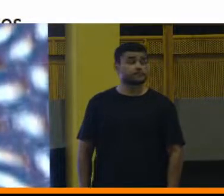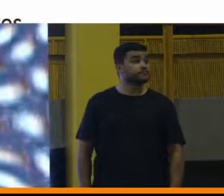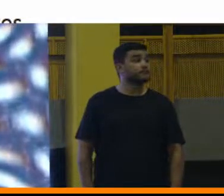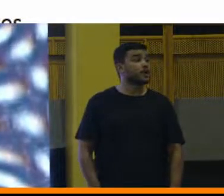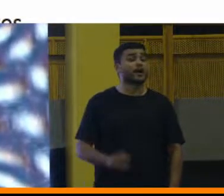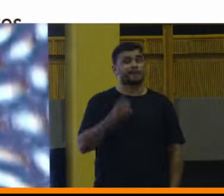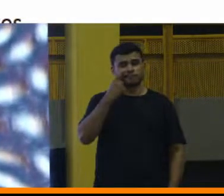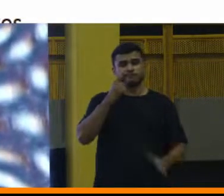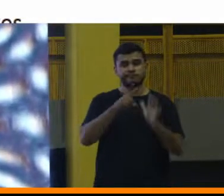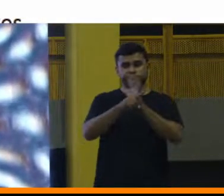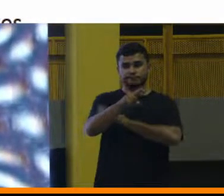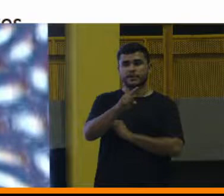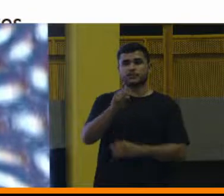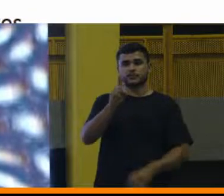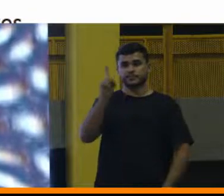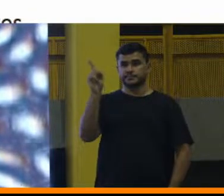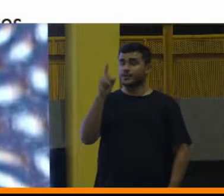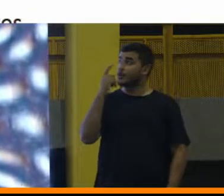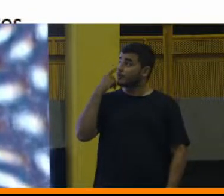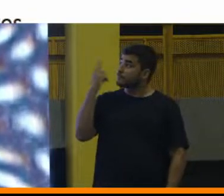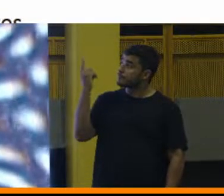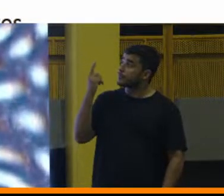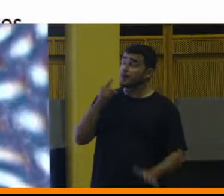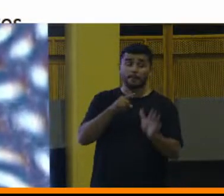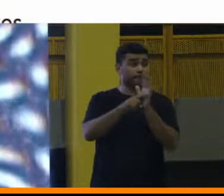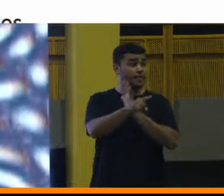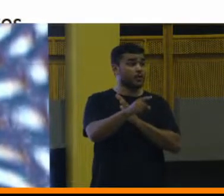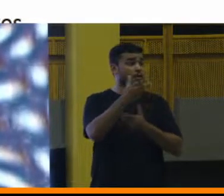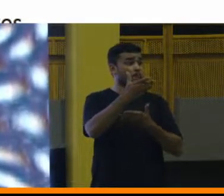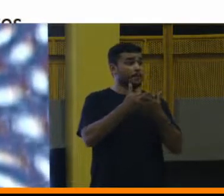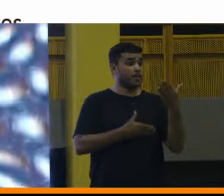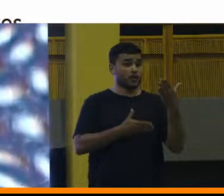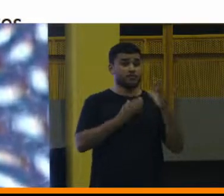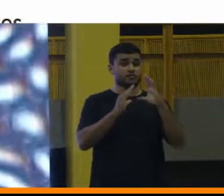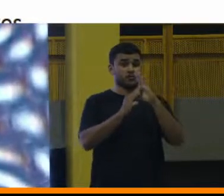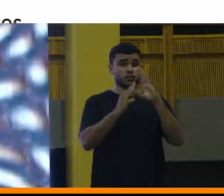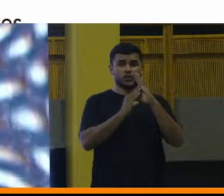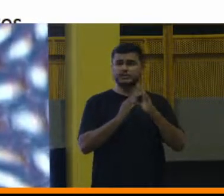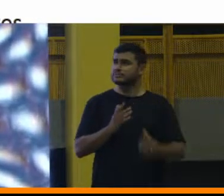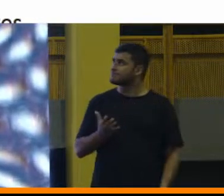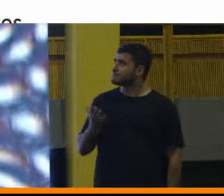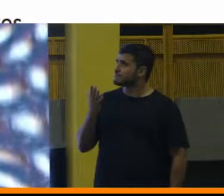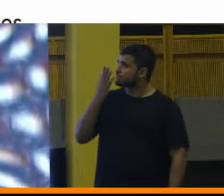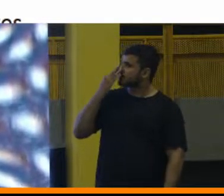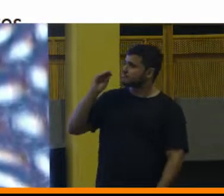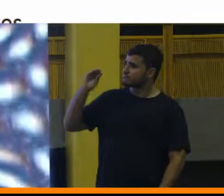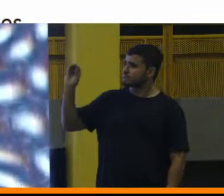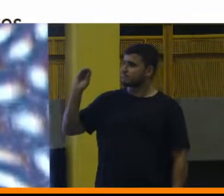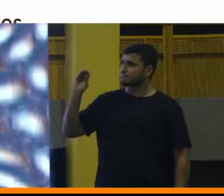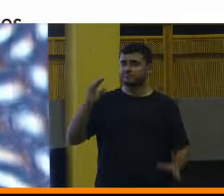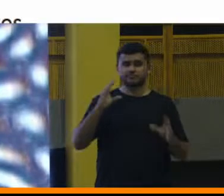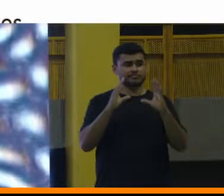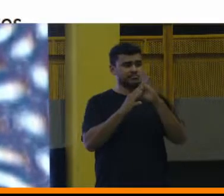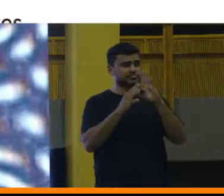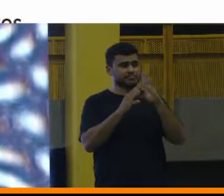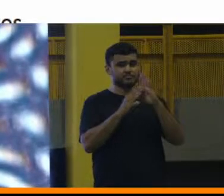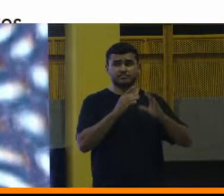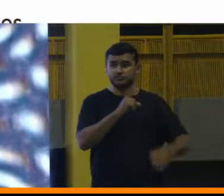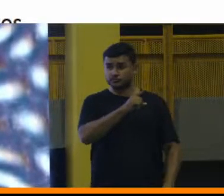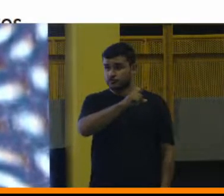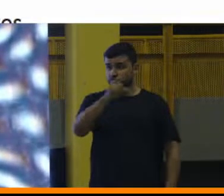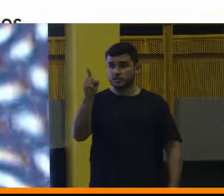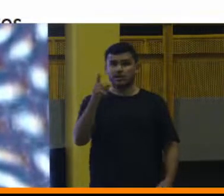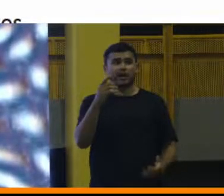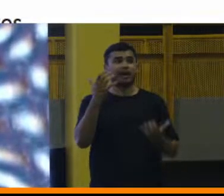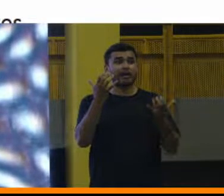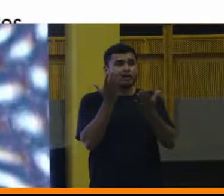E vem aqui uma questão da UES. Professor, estou estudando para o Enem, não estou nem aí para a UES. Calma, para você ver como